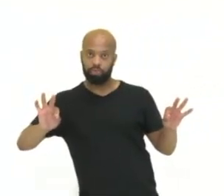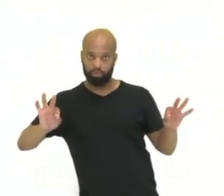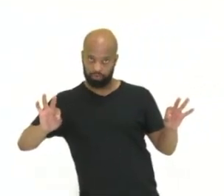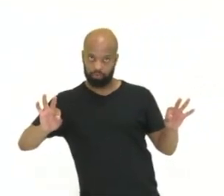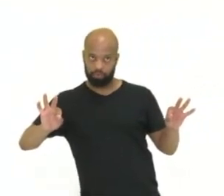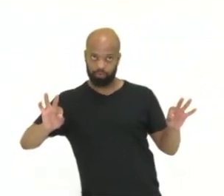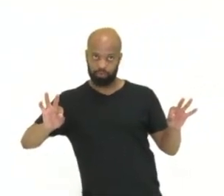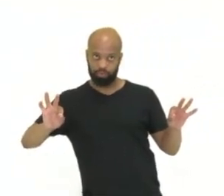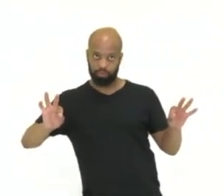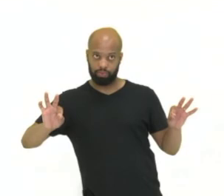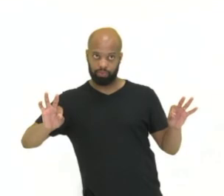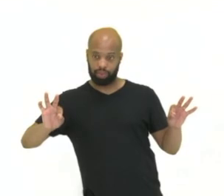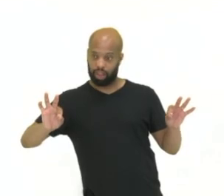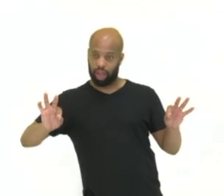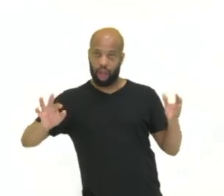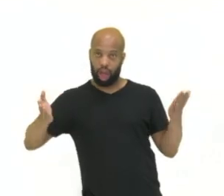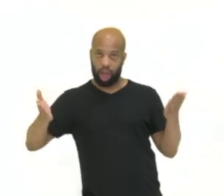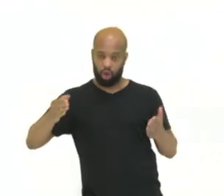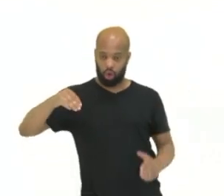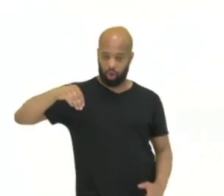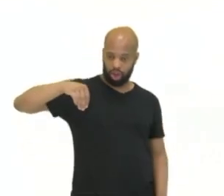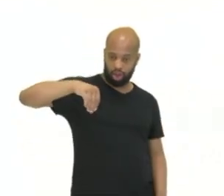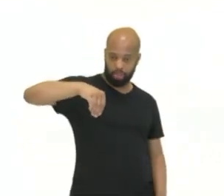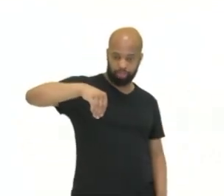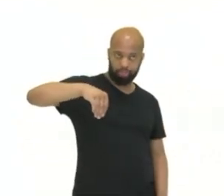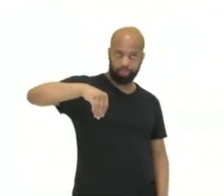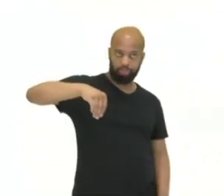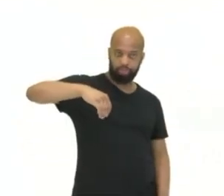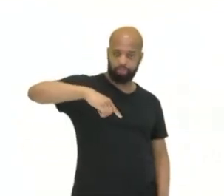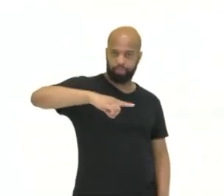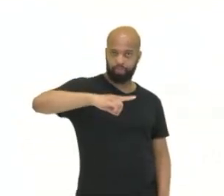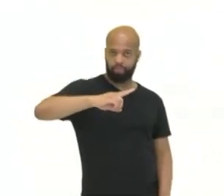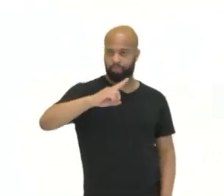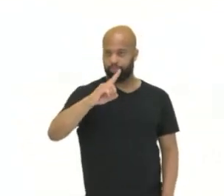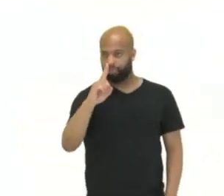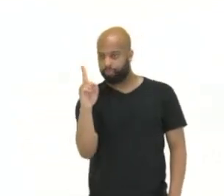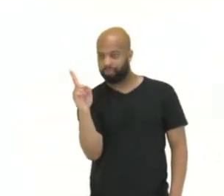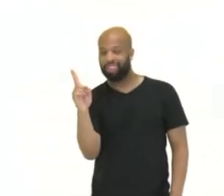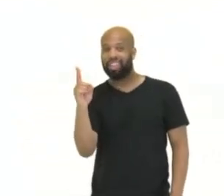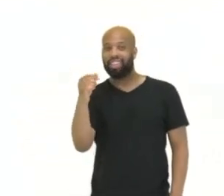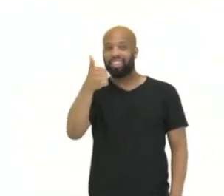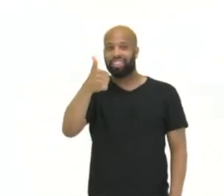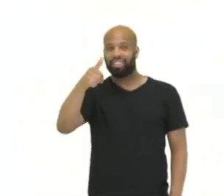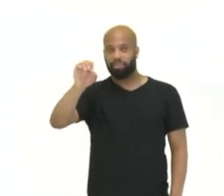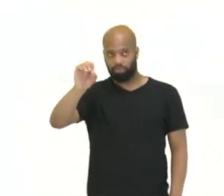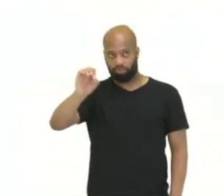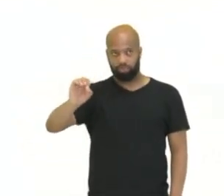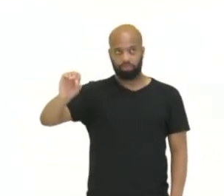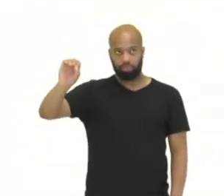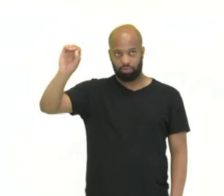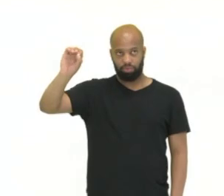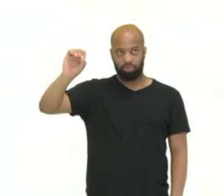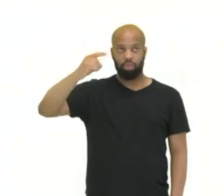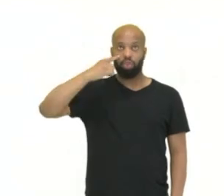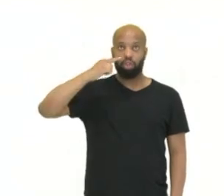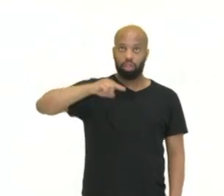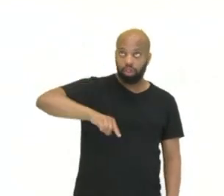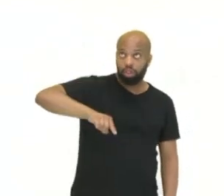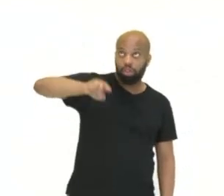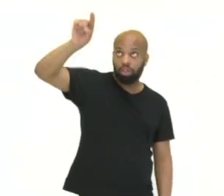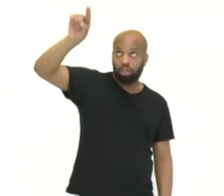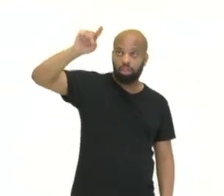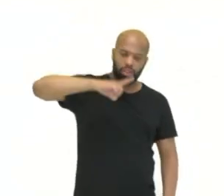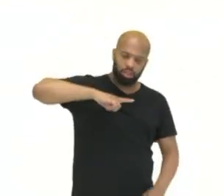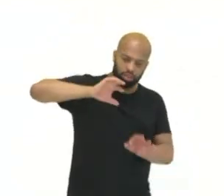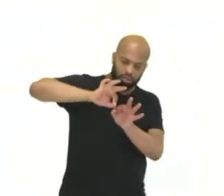Aí eu vou marcar 110 graus com o transferidor. Ó, 110 graus com o transferidor. E daí eu vou